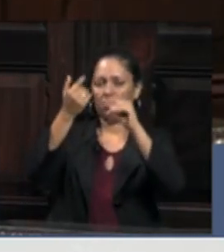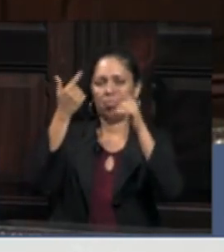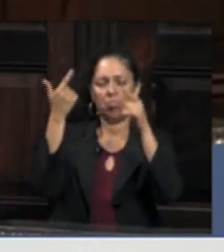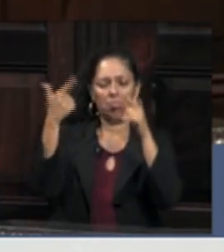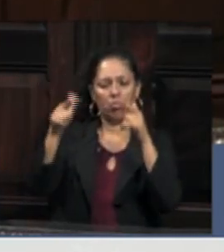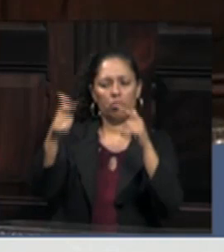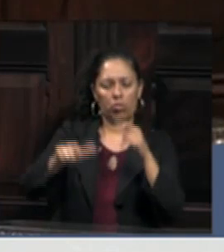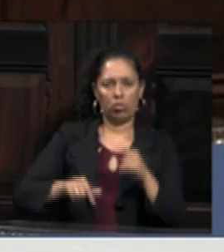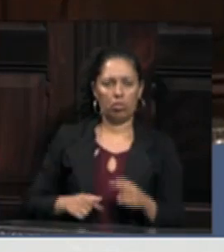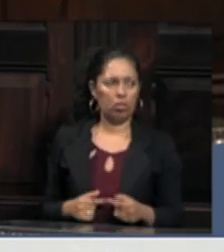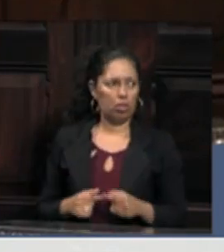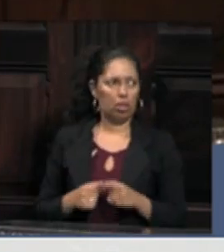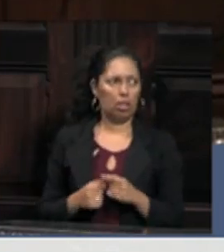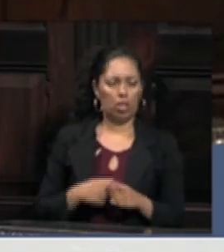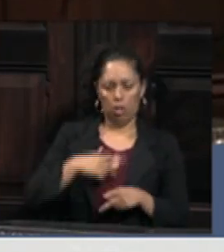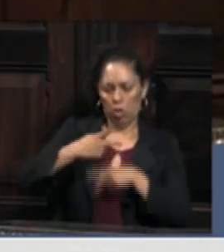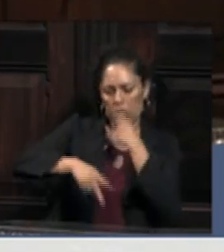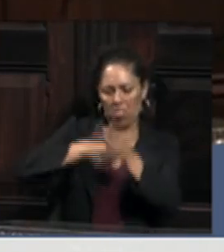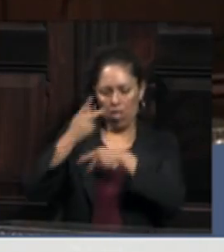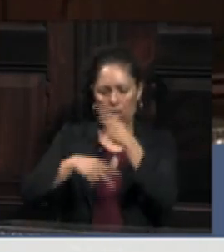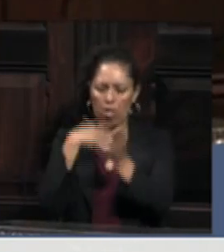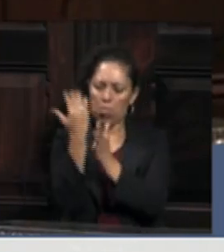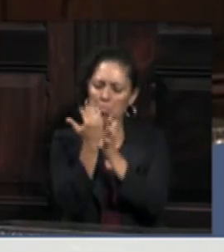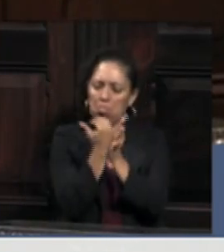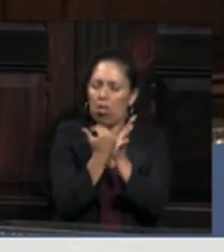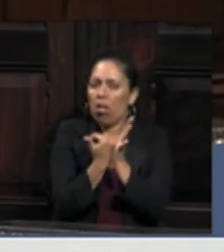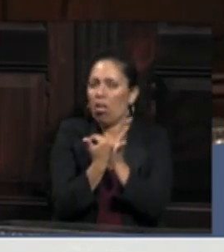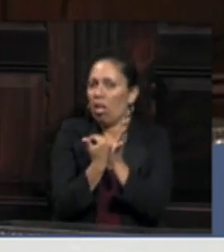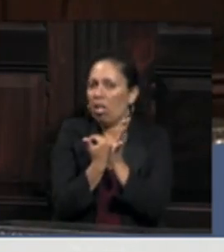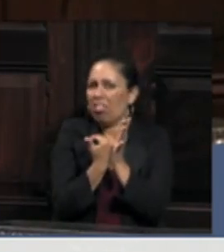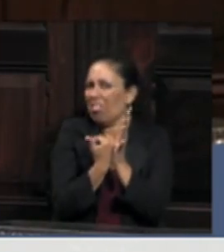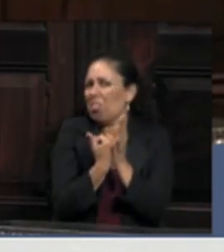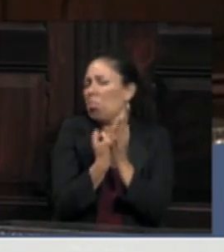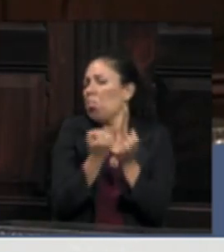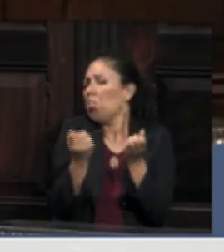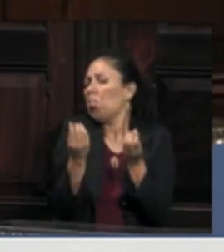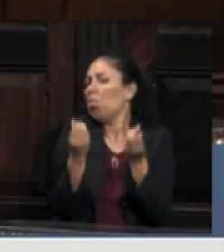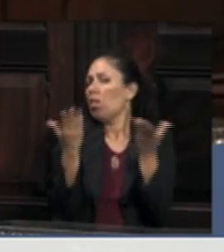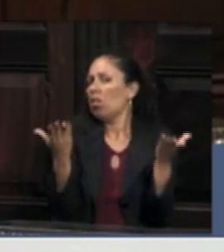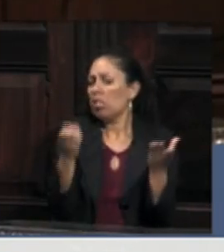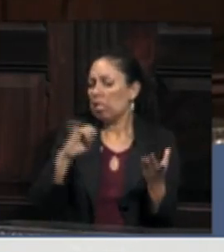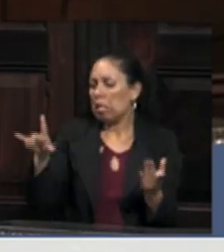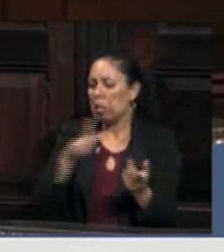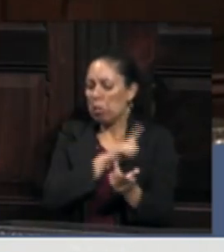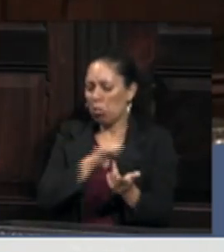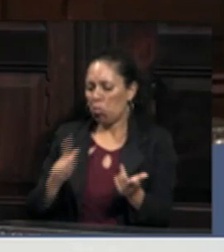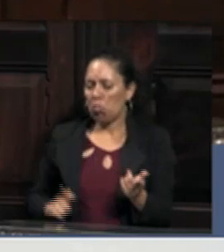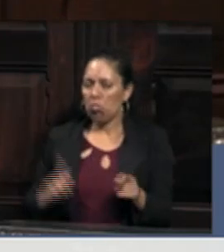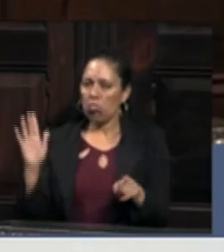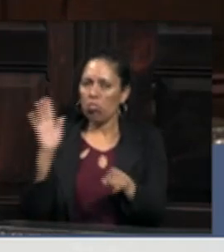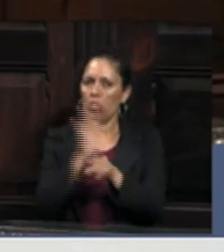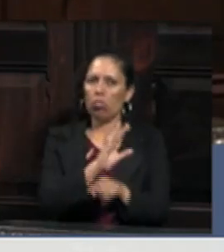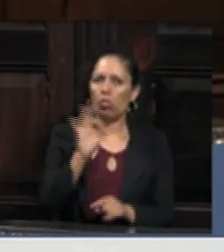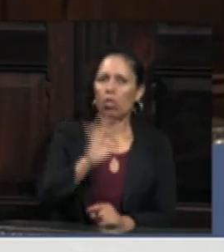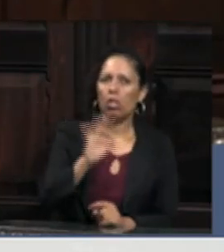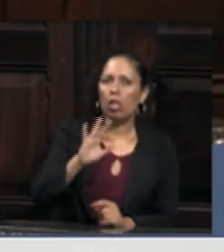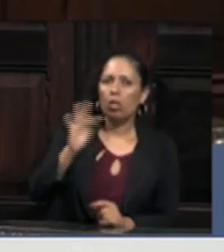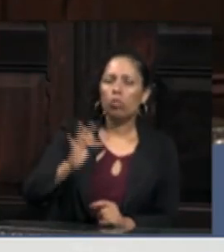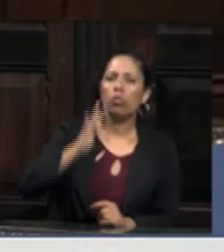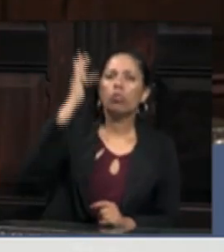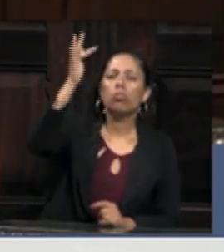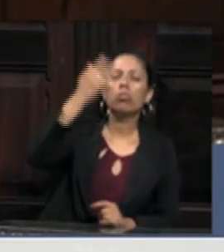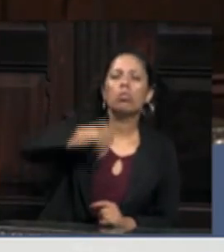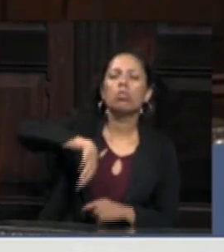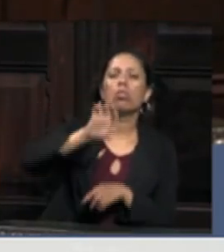o andamento dessas pautas que não são estratégicas somente para o próximo governo, que são estratégicas para o futuro do Estado do